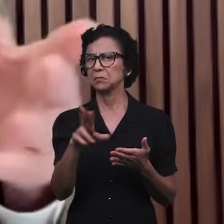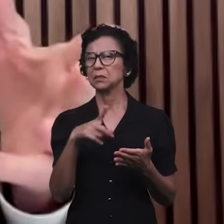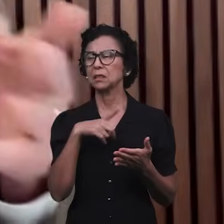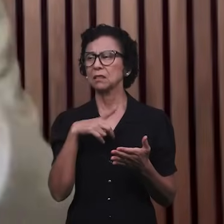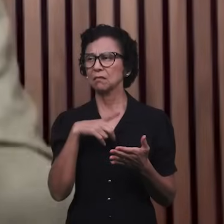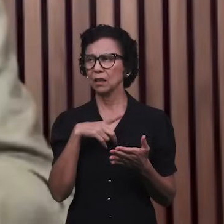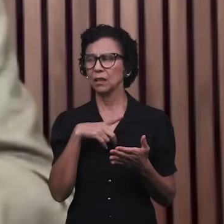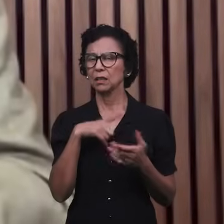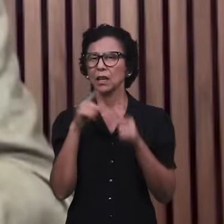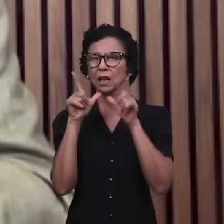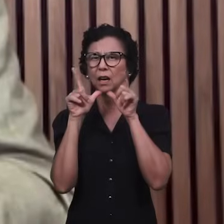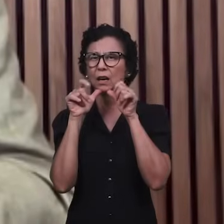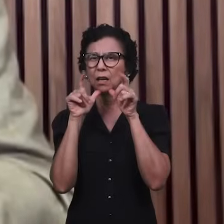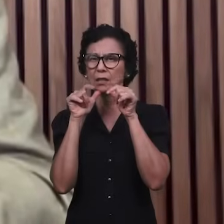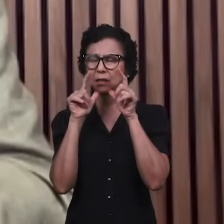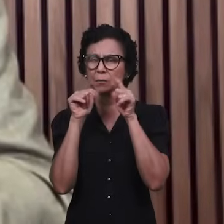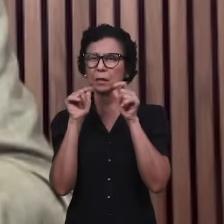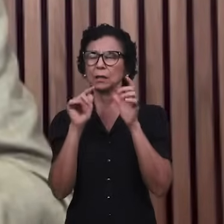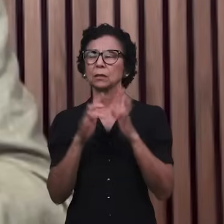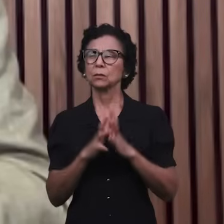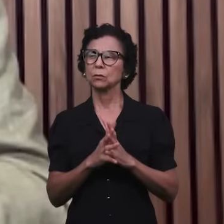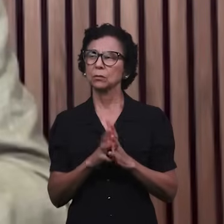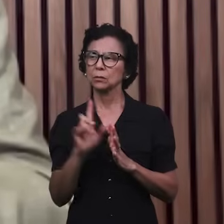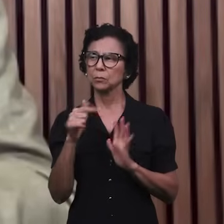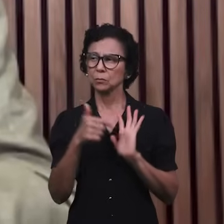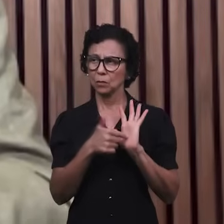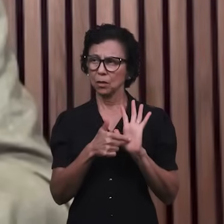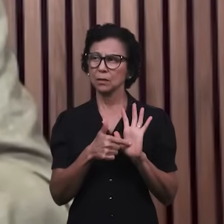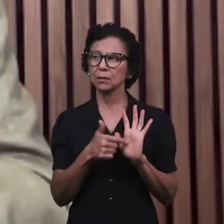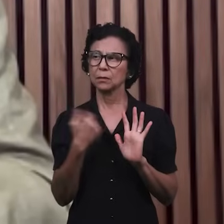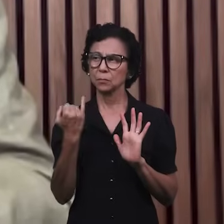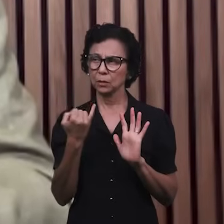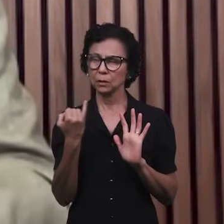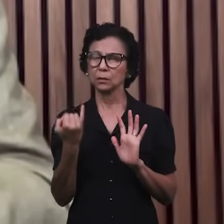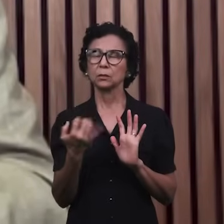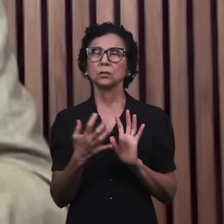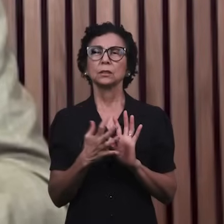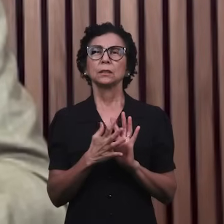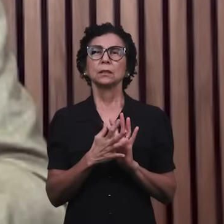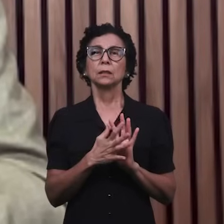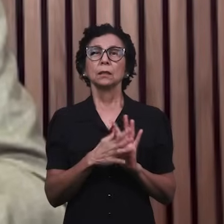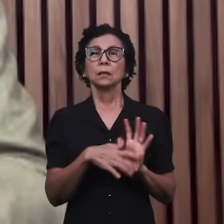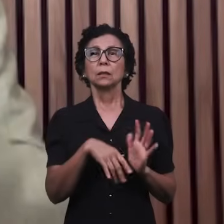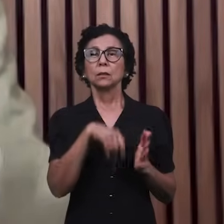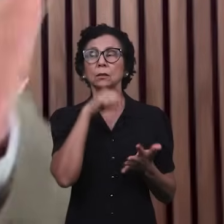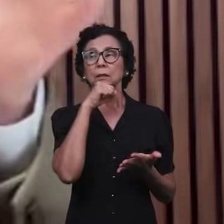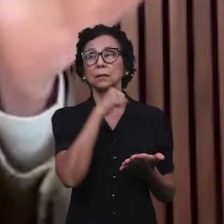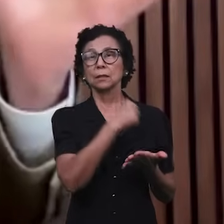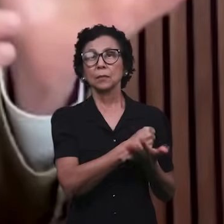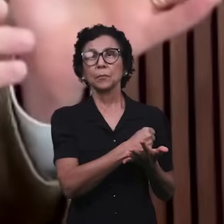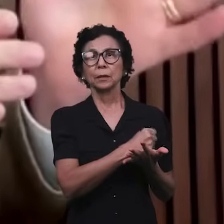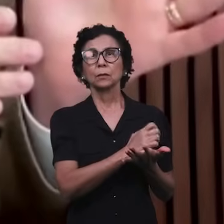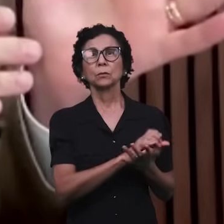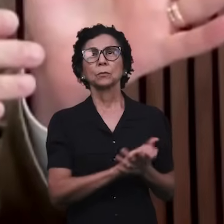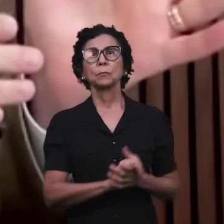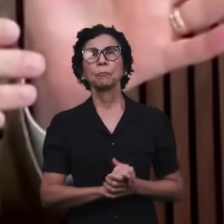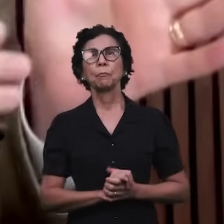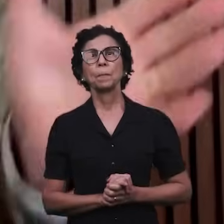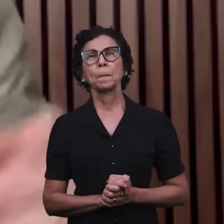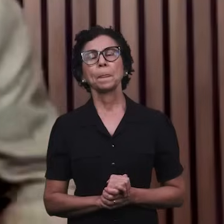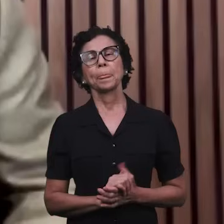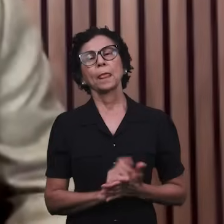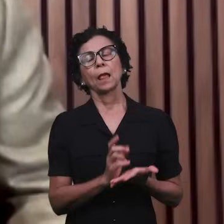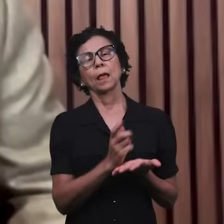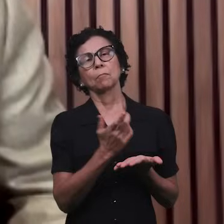aramaico. Acho que depois, se você tiver isso no jeito aí, para passar para os irmãos, que é importante, né? Perfeitamente. Embora o Velho